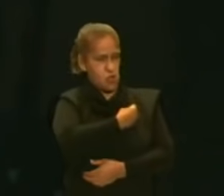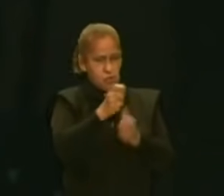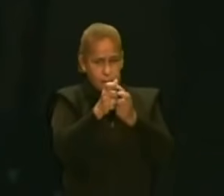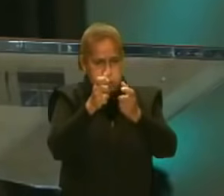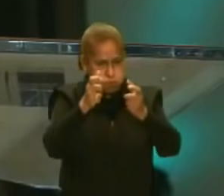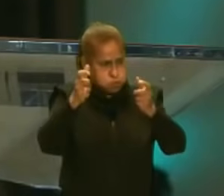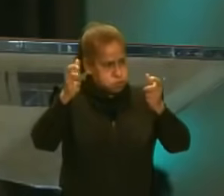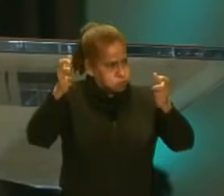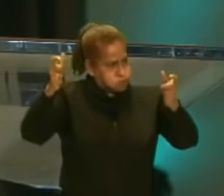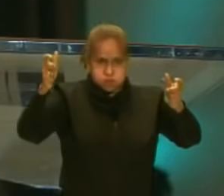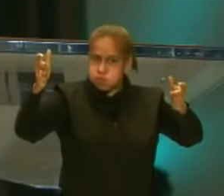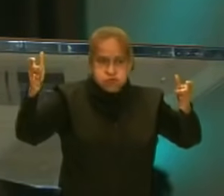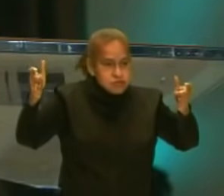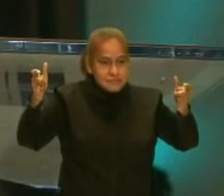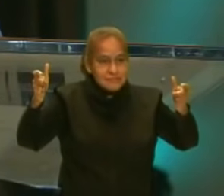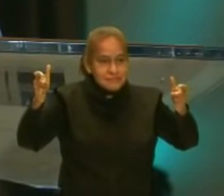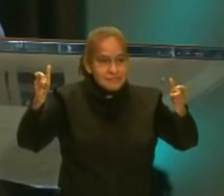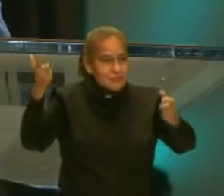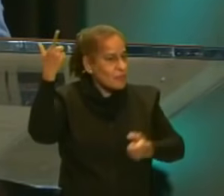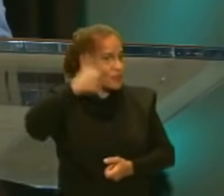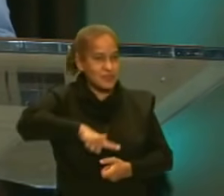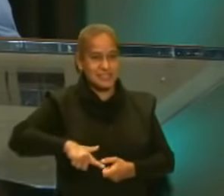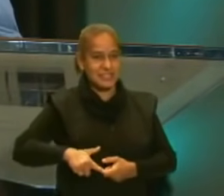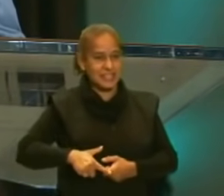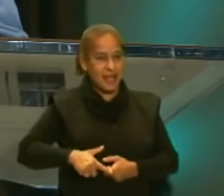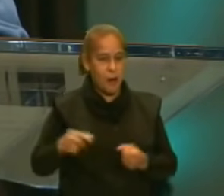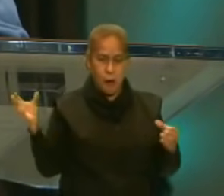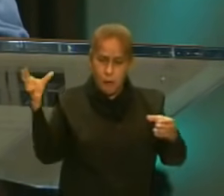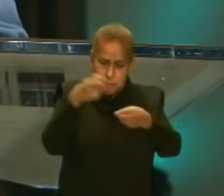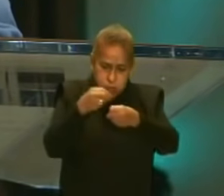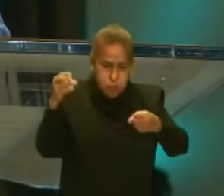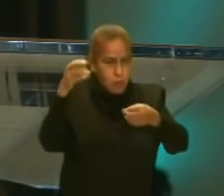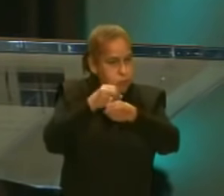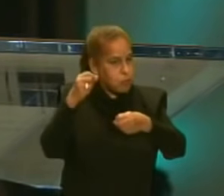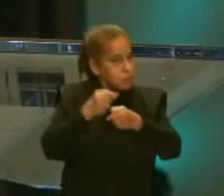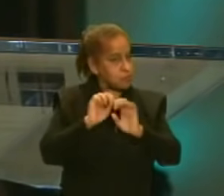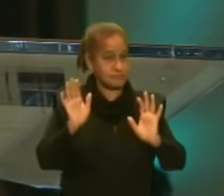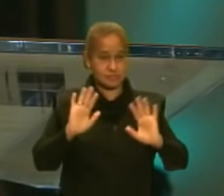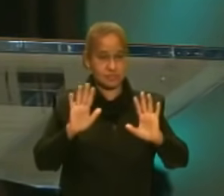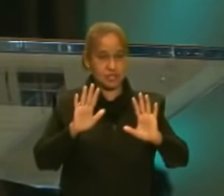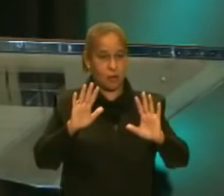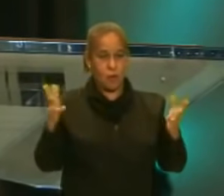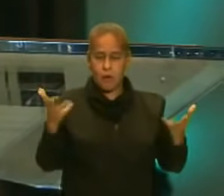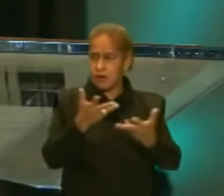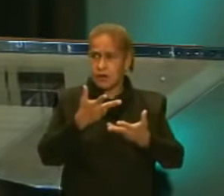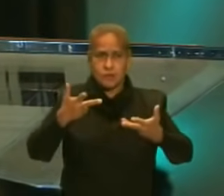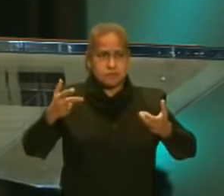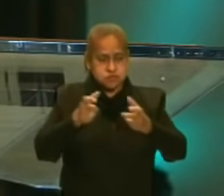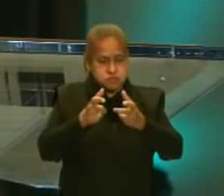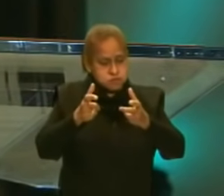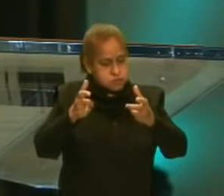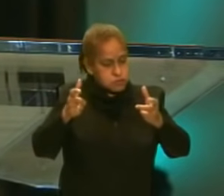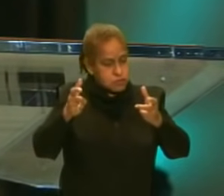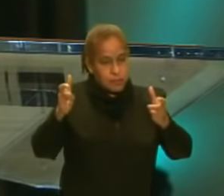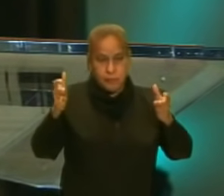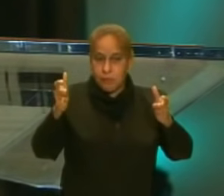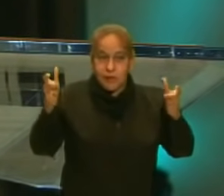então eu estou falando de miríades e miríades. Então é alguma coisa extraordinária. É um